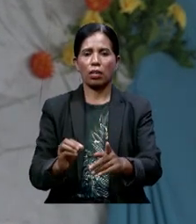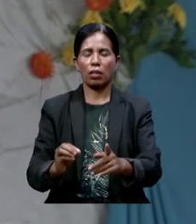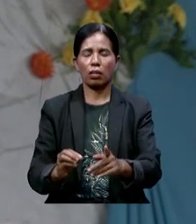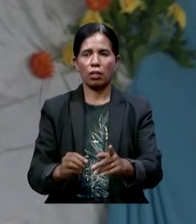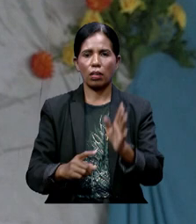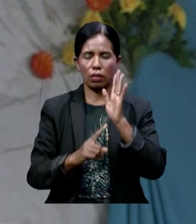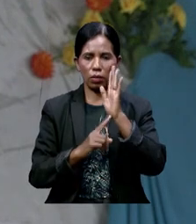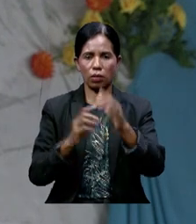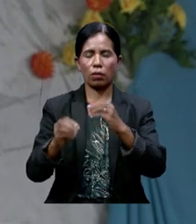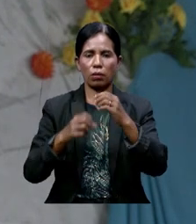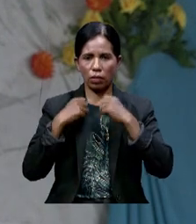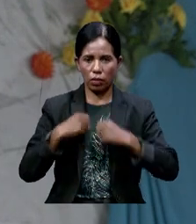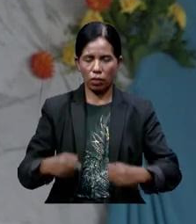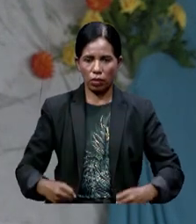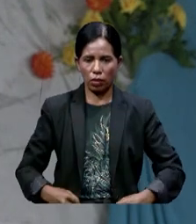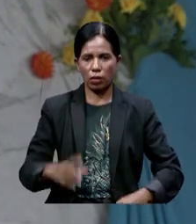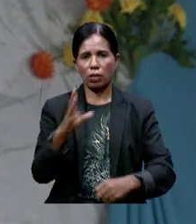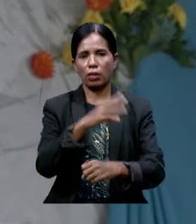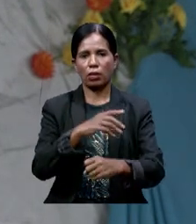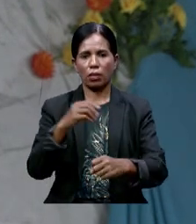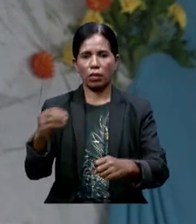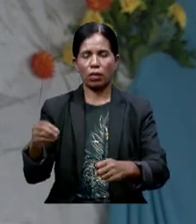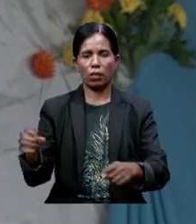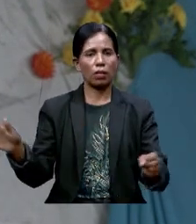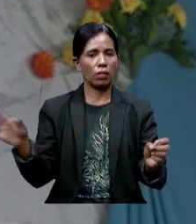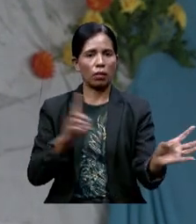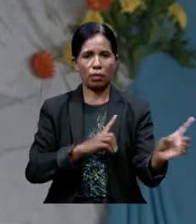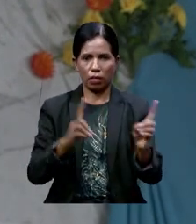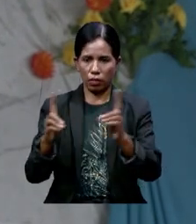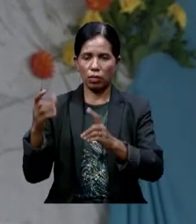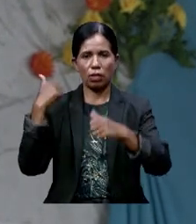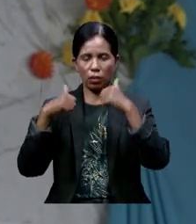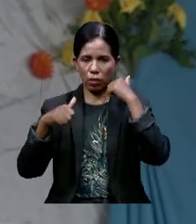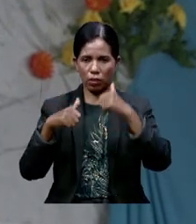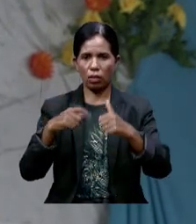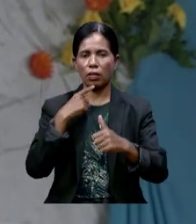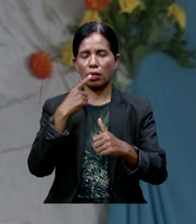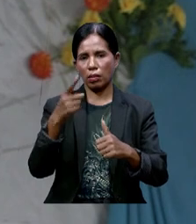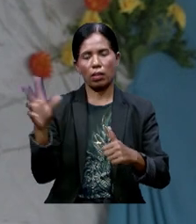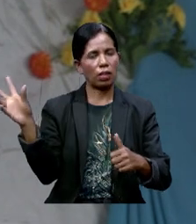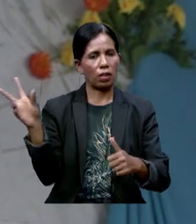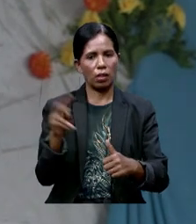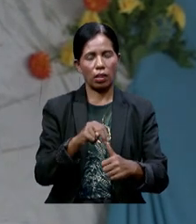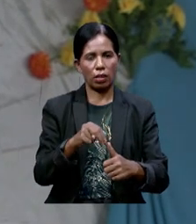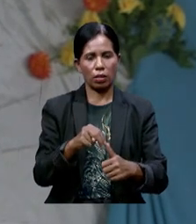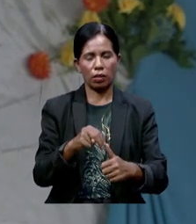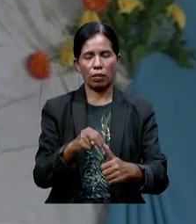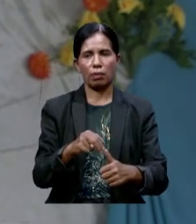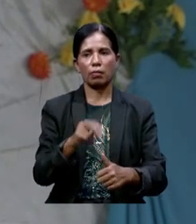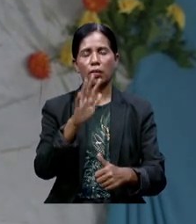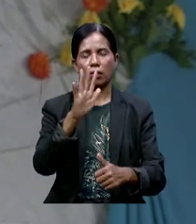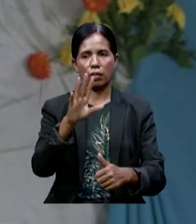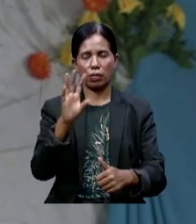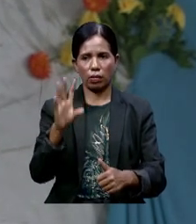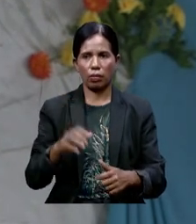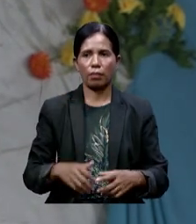conscientização conabas saúde no mos apoio ba implementação na atividade de hang lae ba 5 years. This